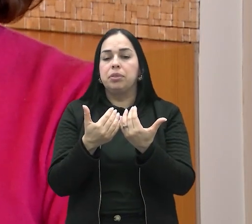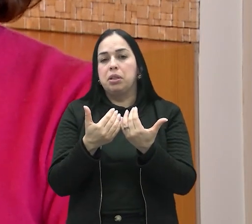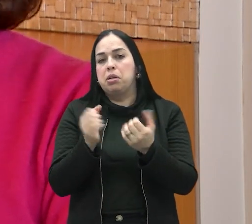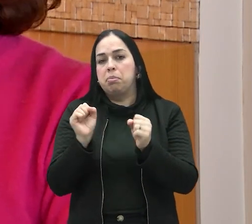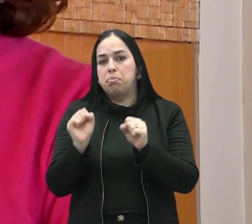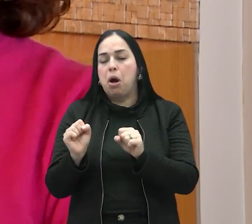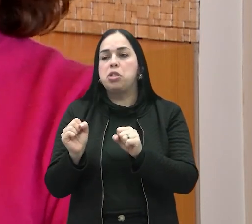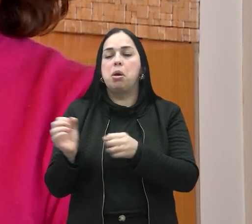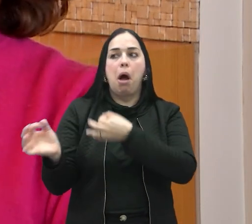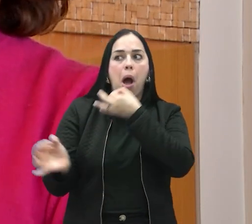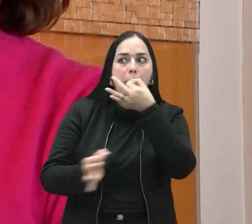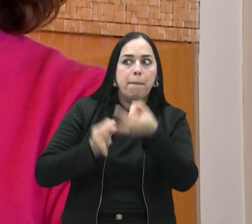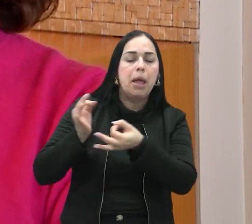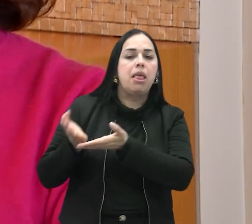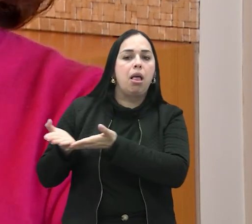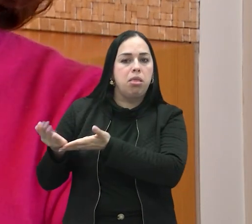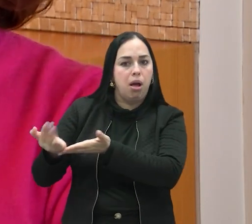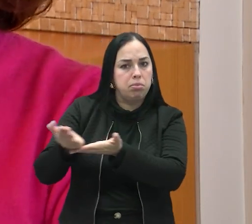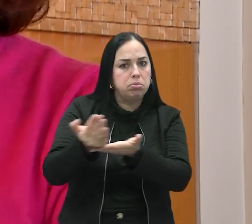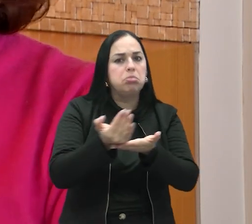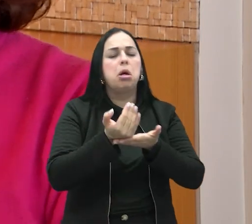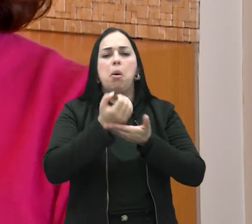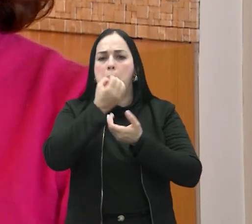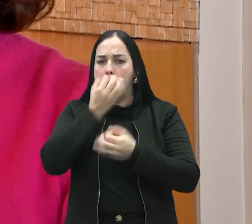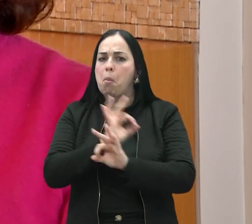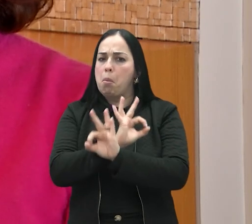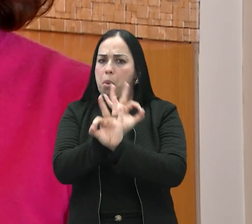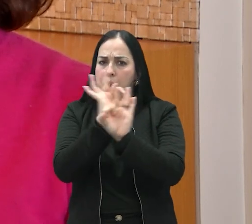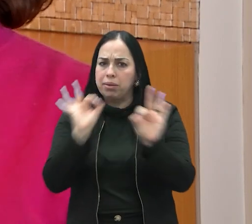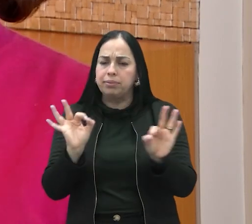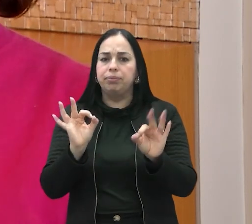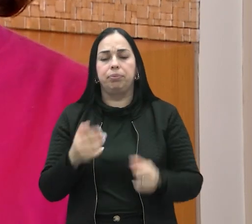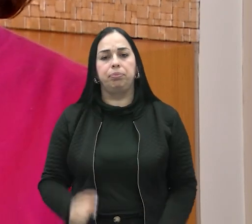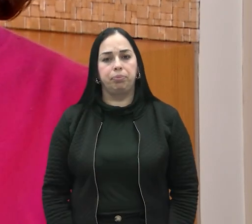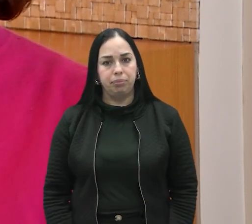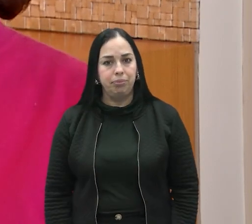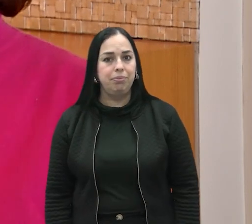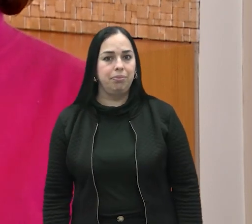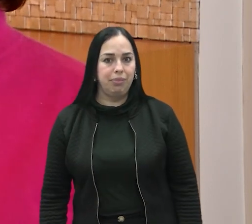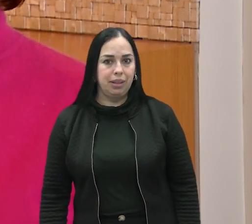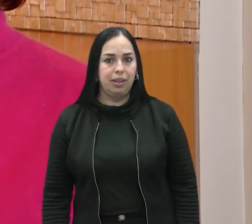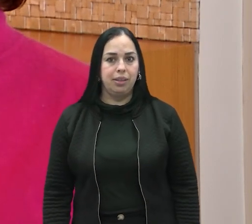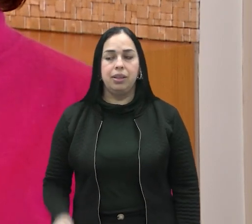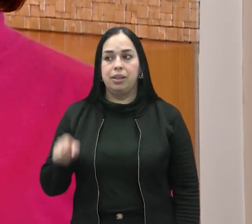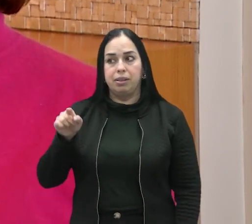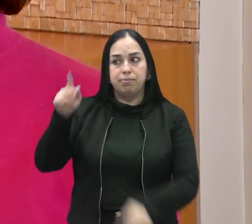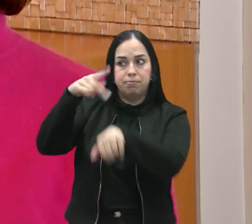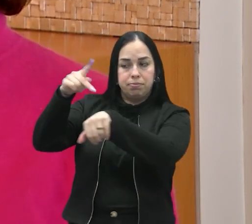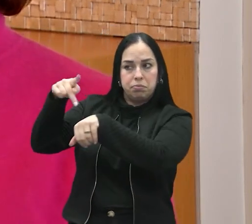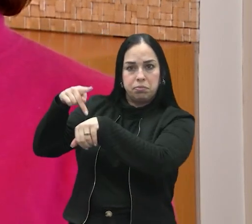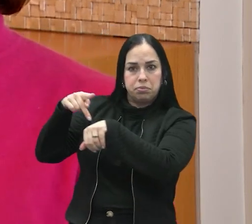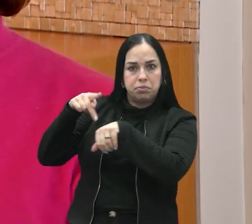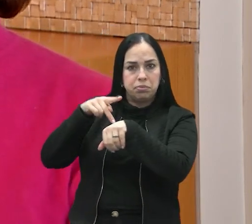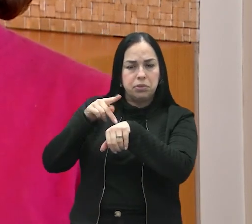os países do sul global vão poder trazer uma contribuição muito grande. Tá? Você vê, as grandes